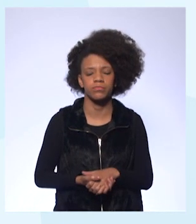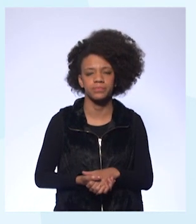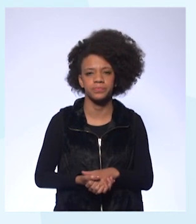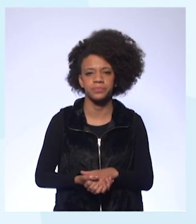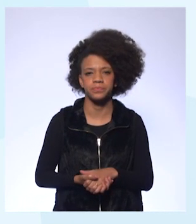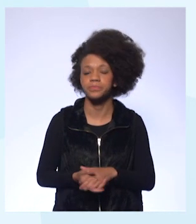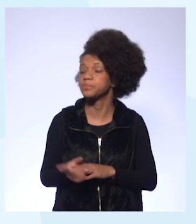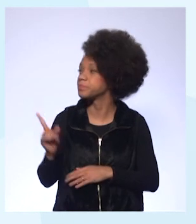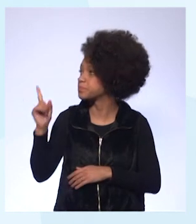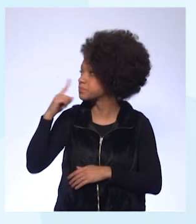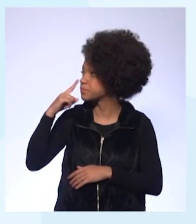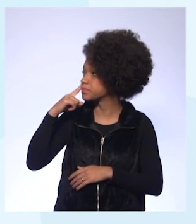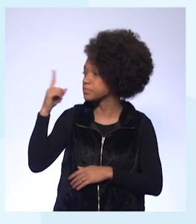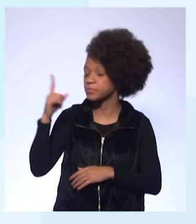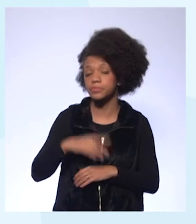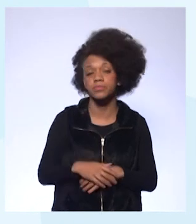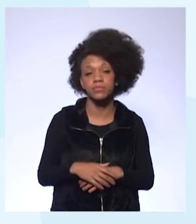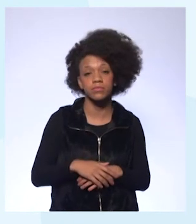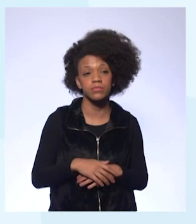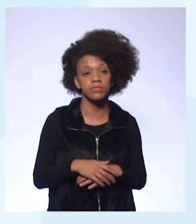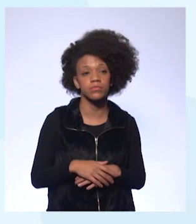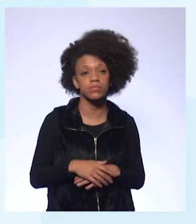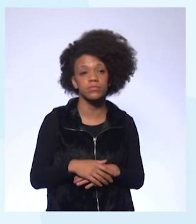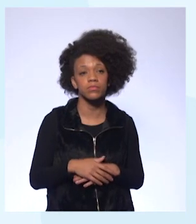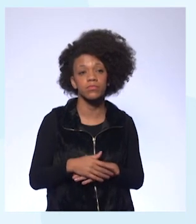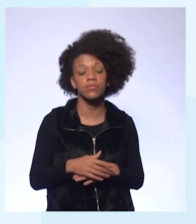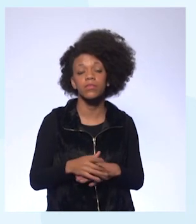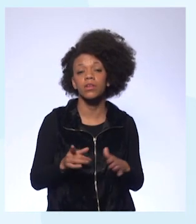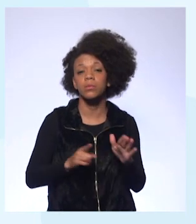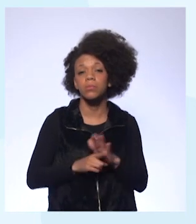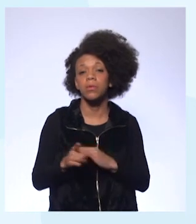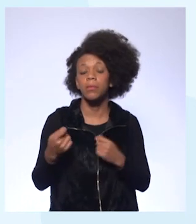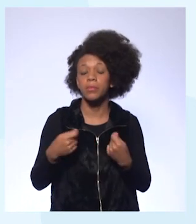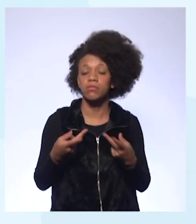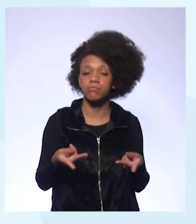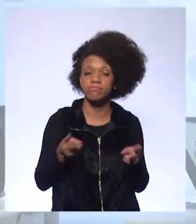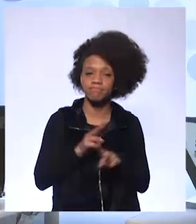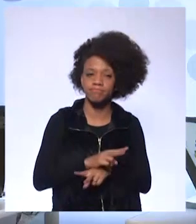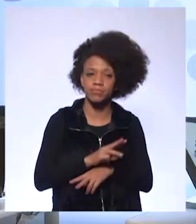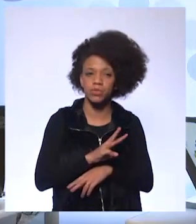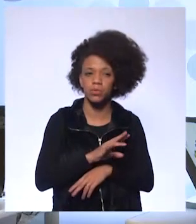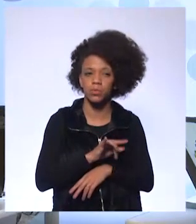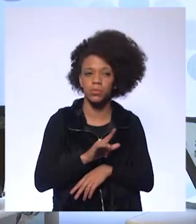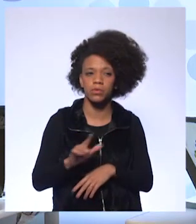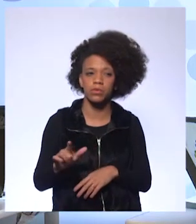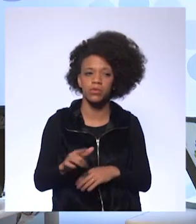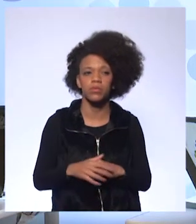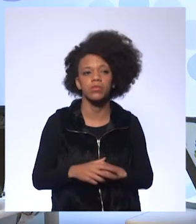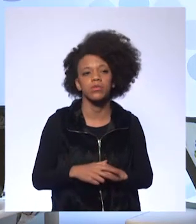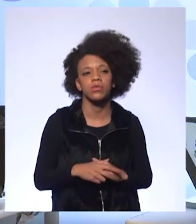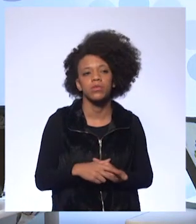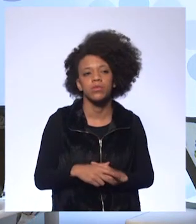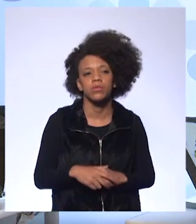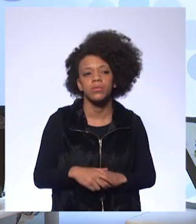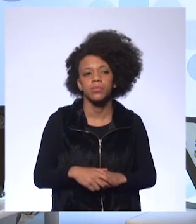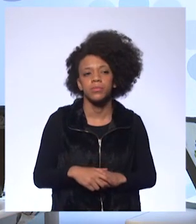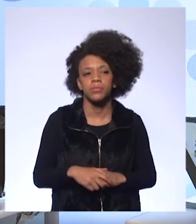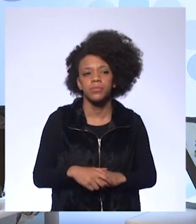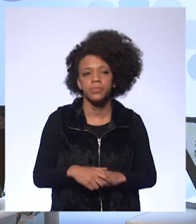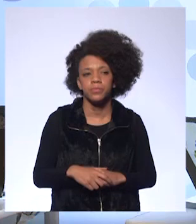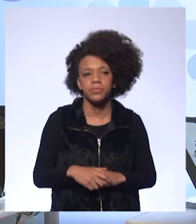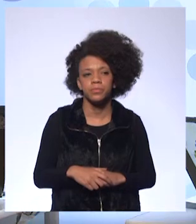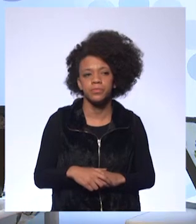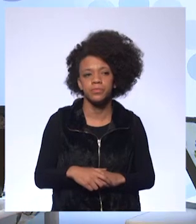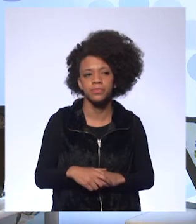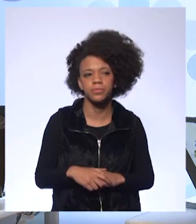people Will move around especiais para transporte são mais pergunta você vem aqui Will people mover ao inspector você